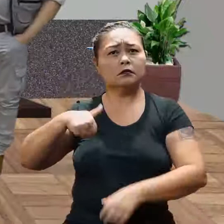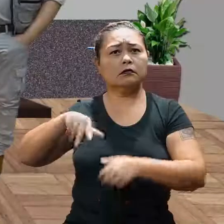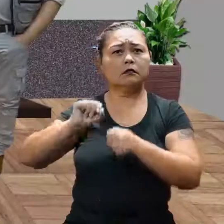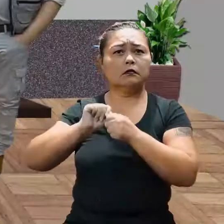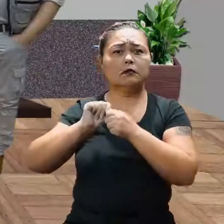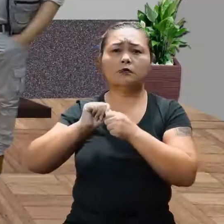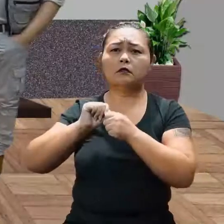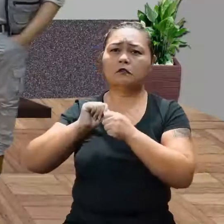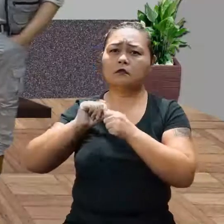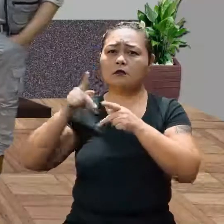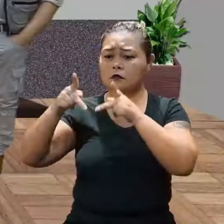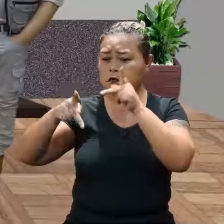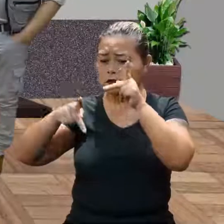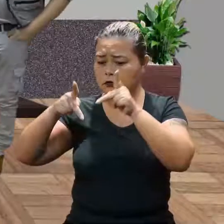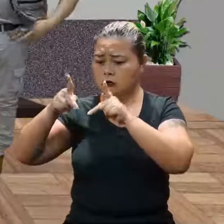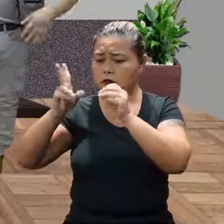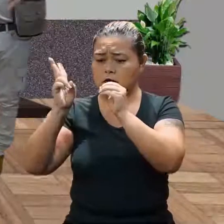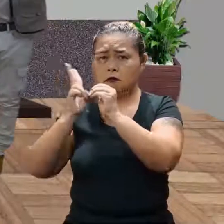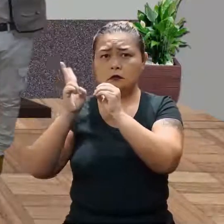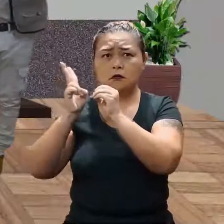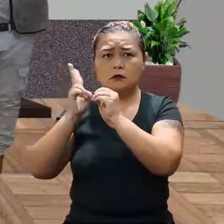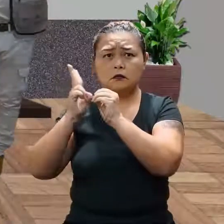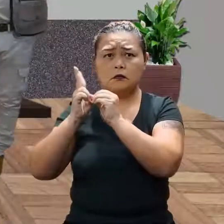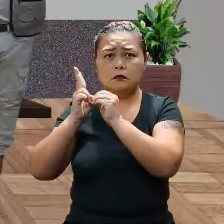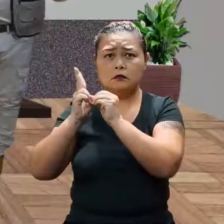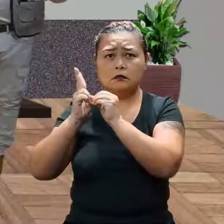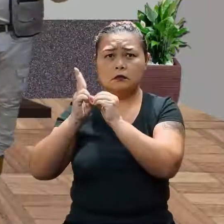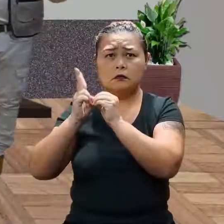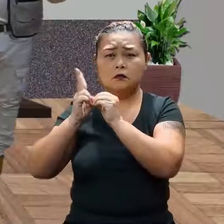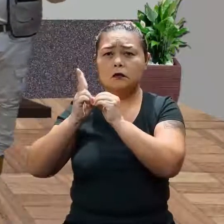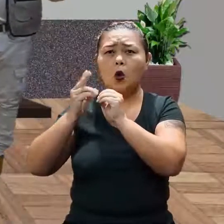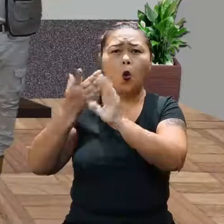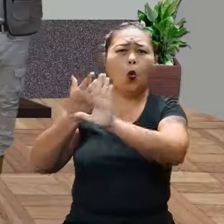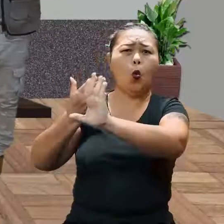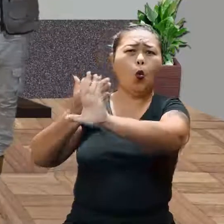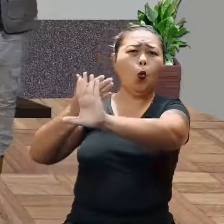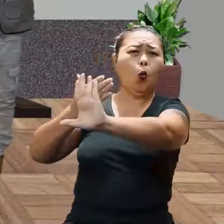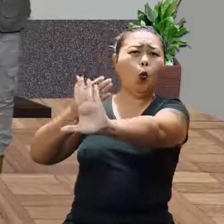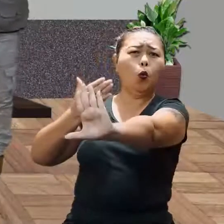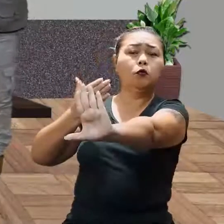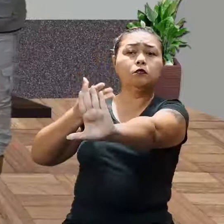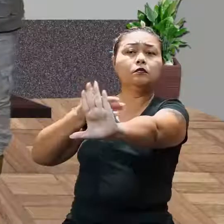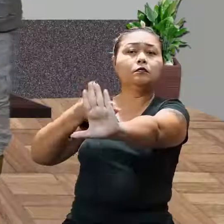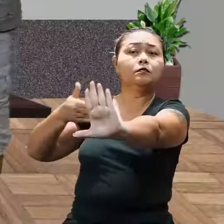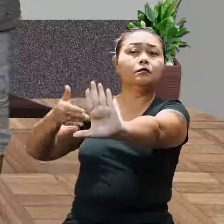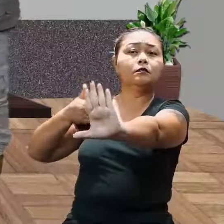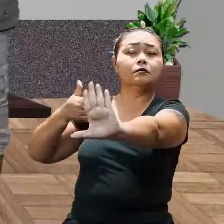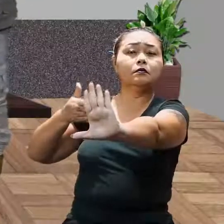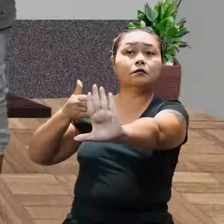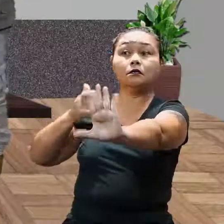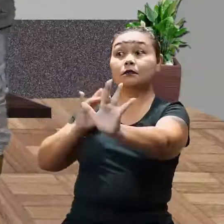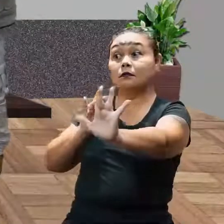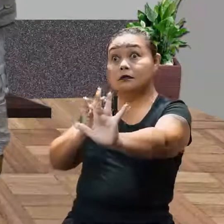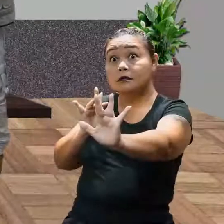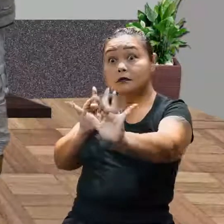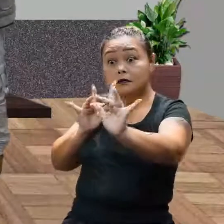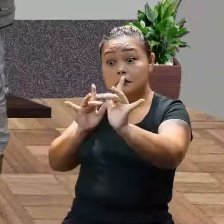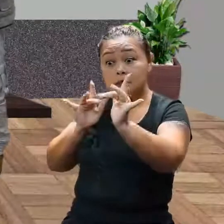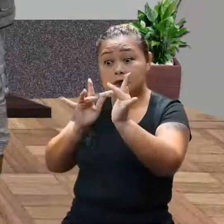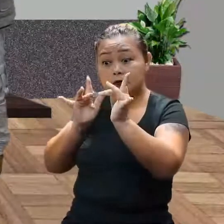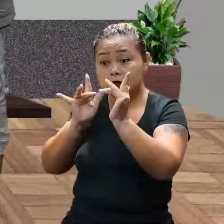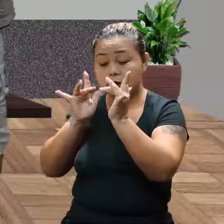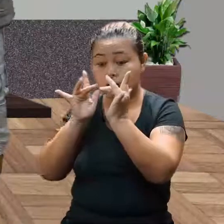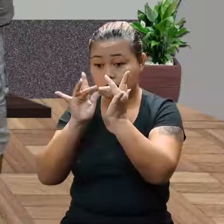com esses povos que estavam totalmente isolados. É nesse período que ele vai ter o maior contato com esses